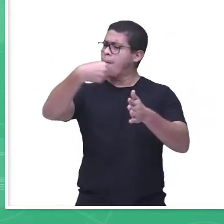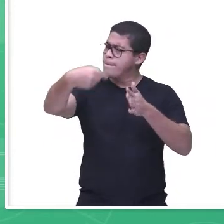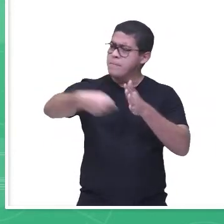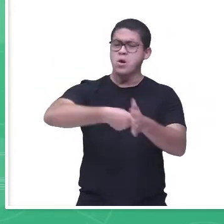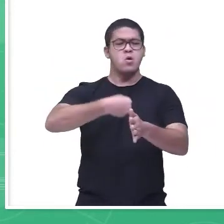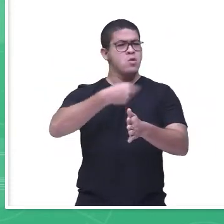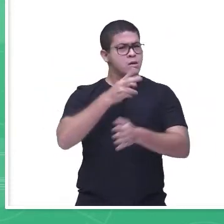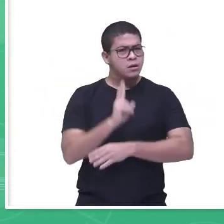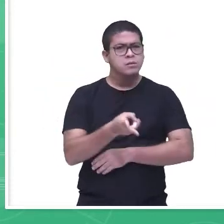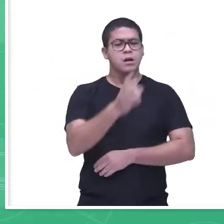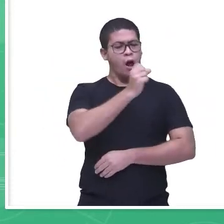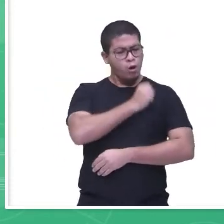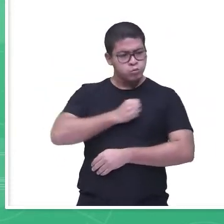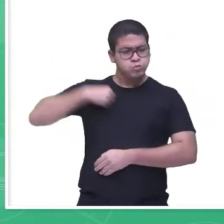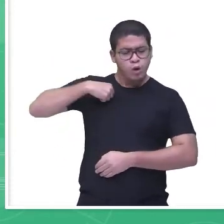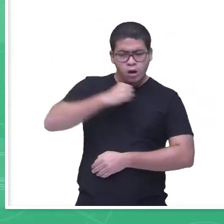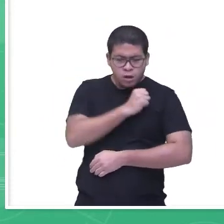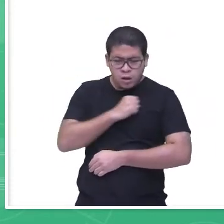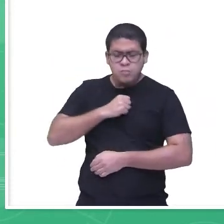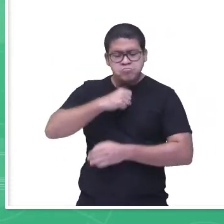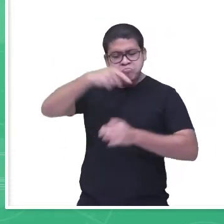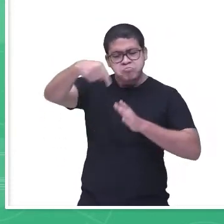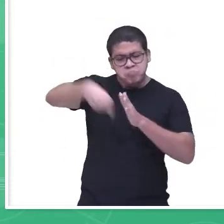E de pergunta em pergunta, o